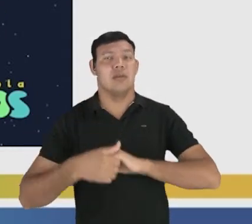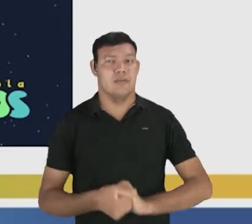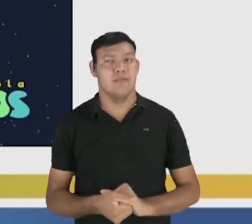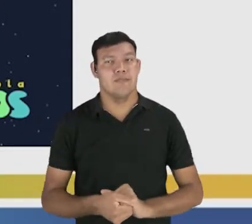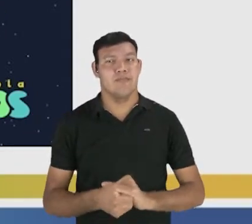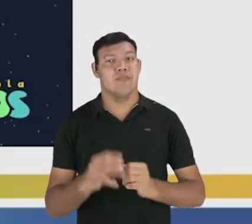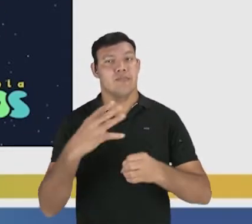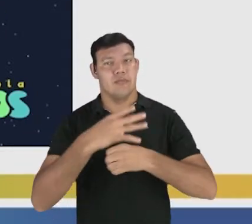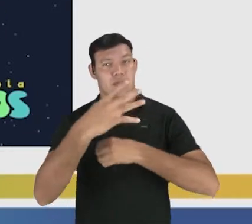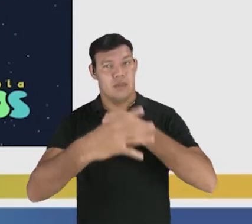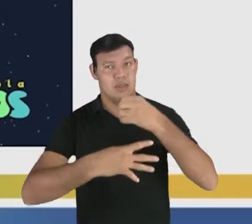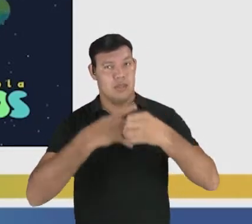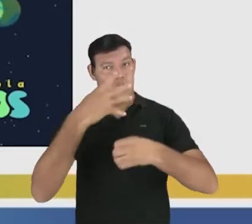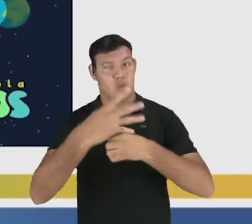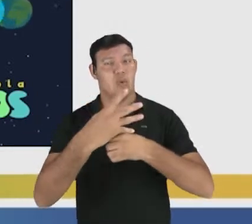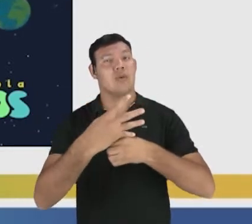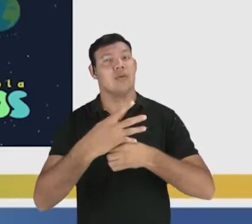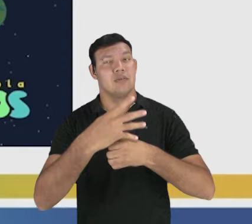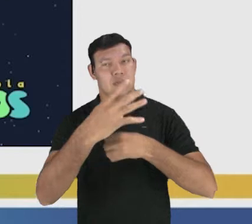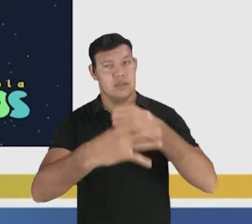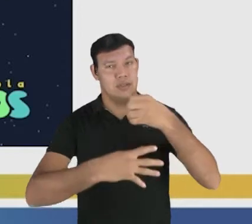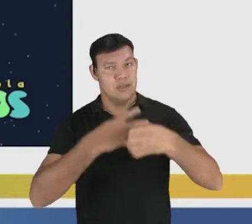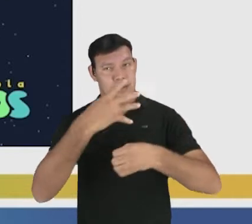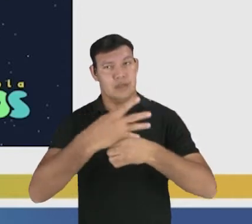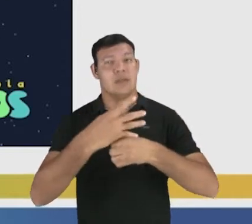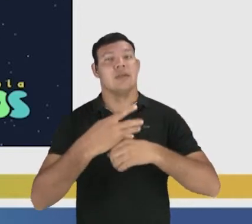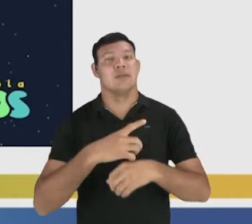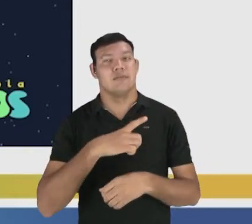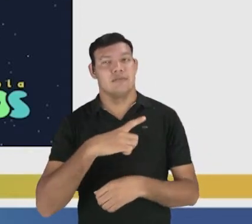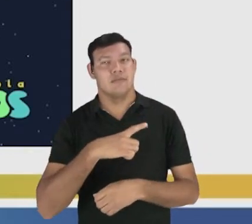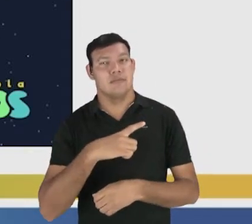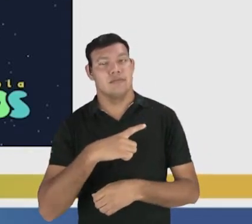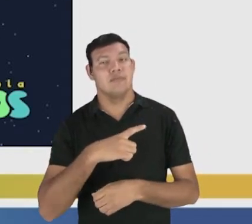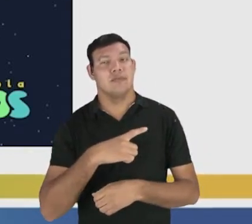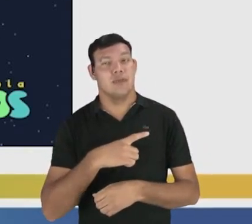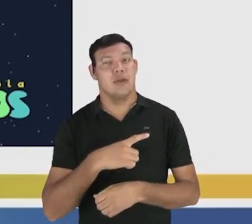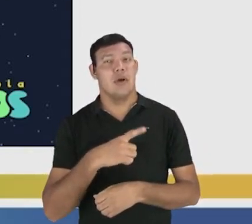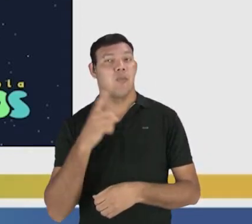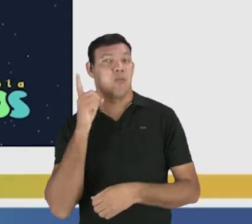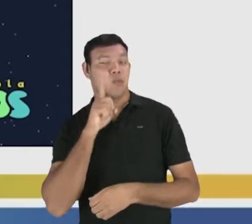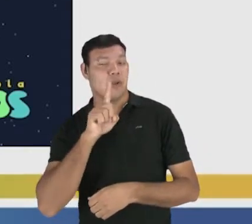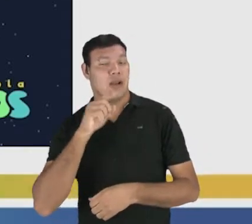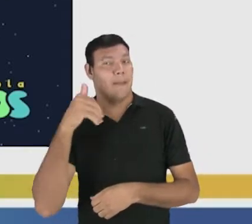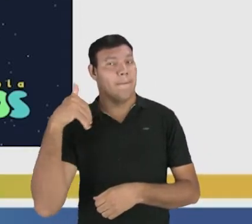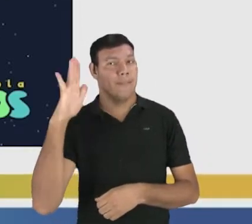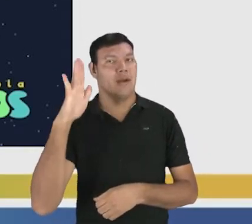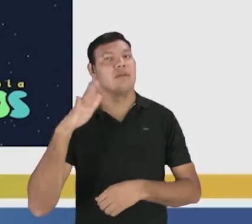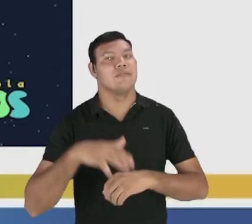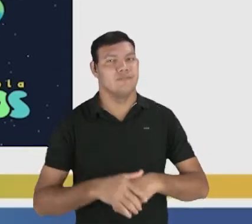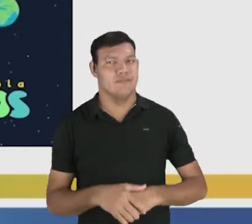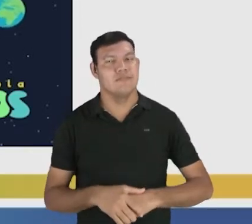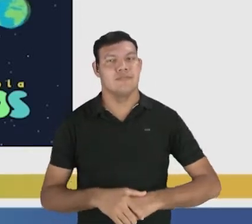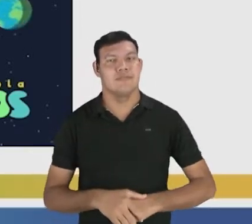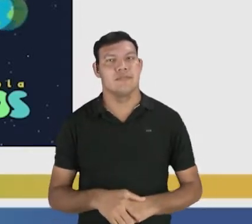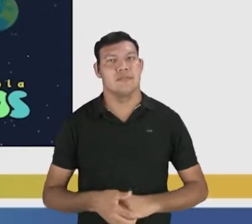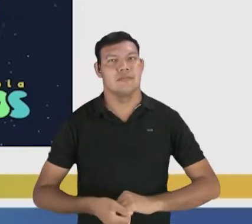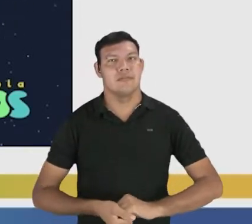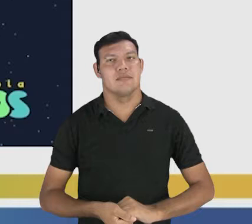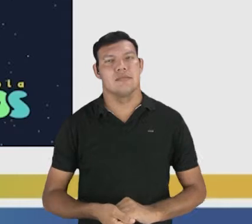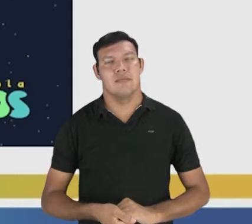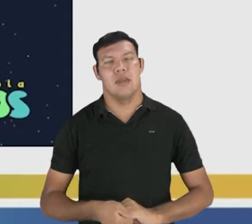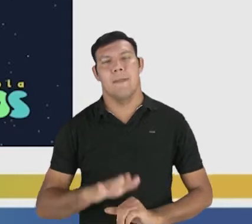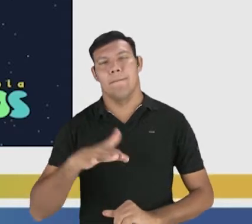por ser um valor aproximado, a gente tem um acréscimo de um dia, que são aí os anos bissextos, onde a gente tem cerca